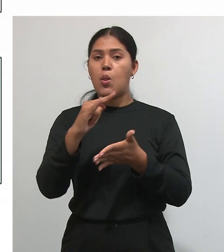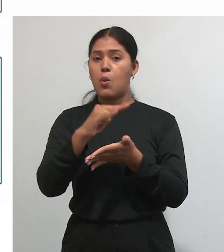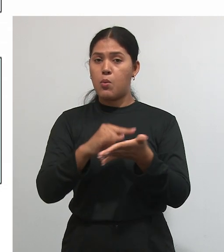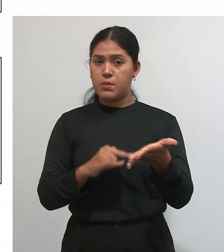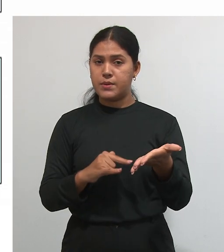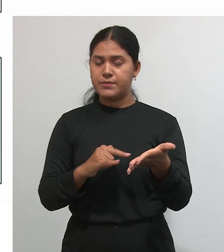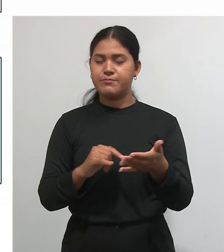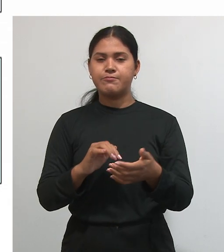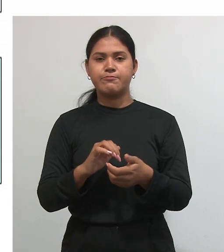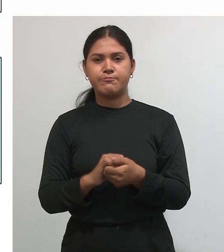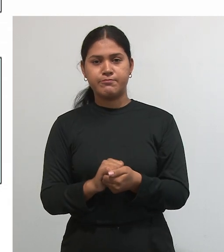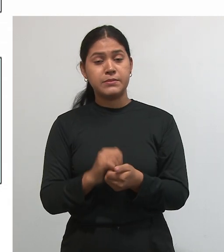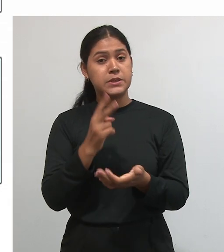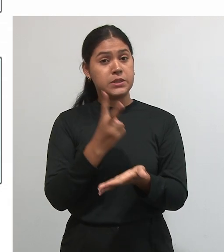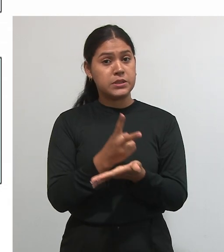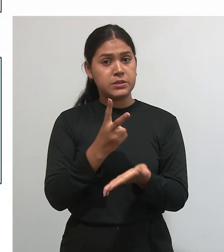isso,